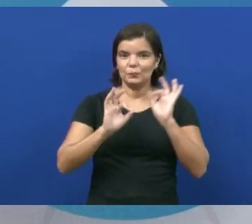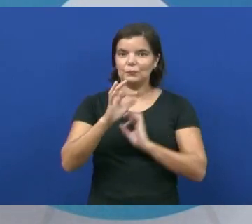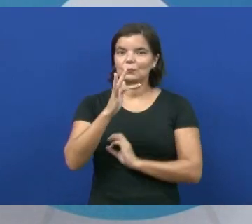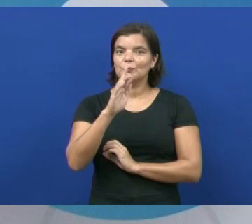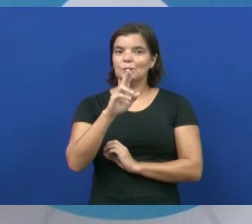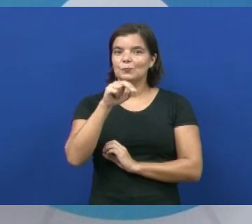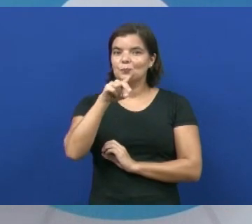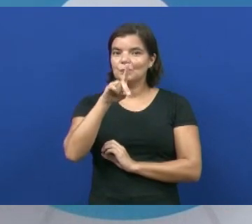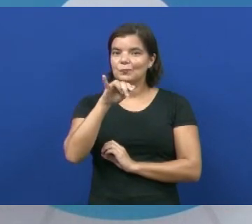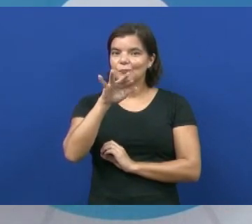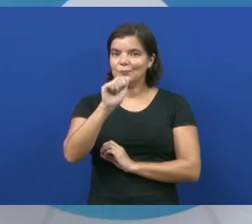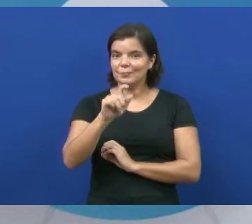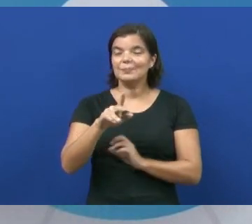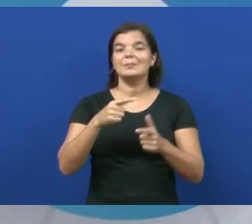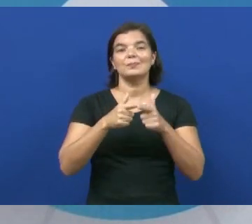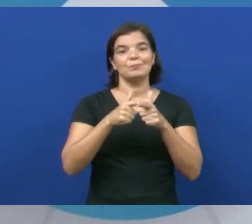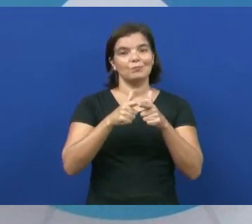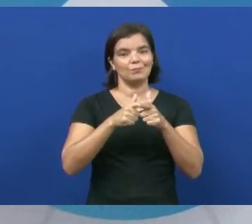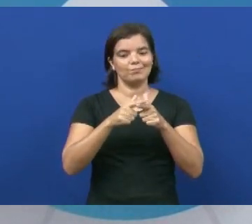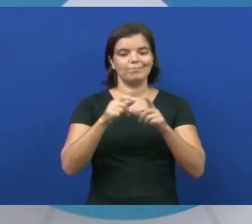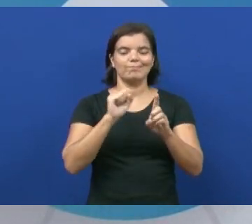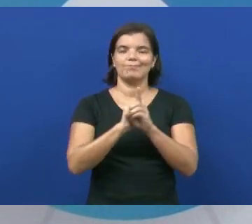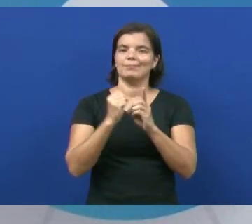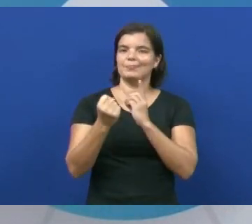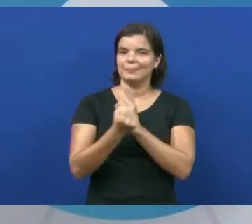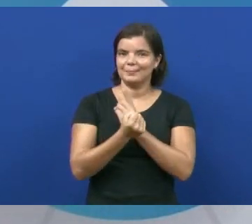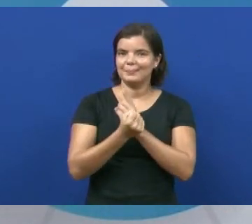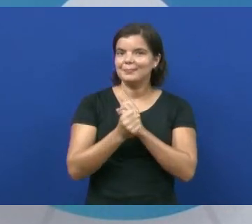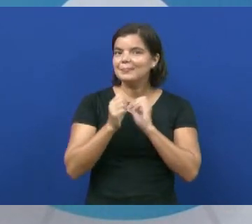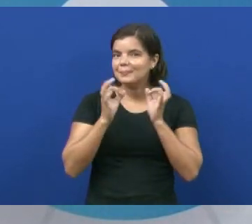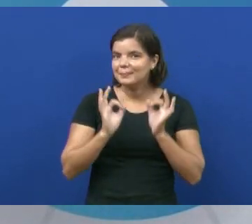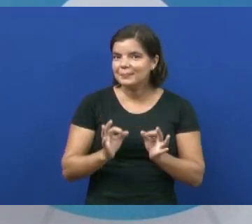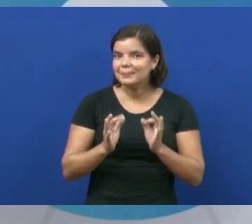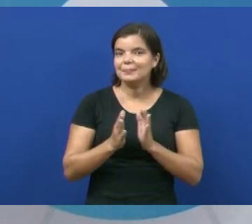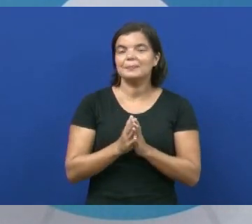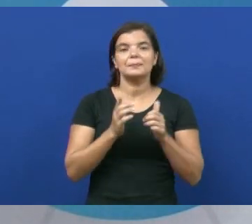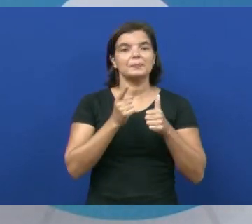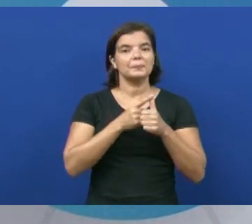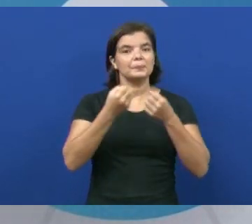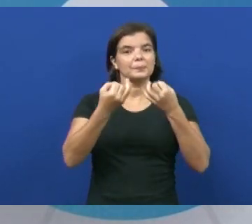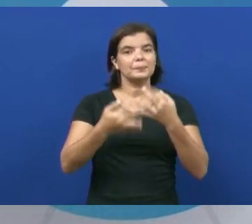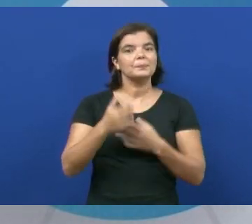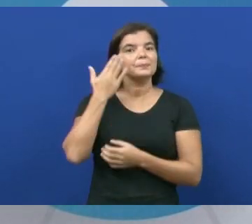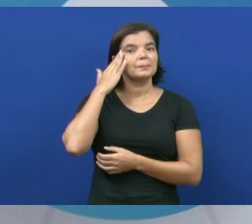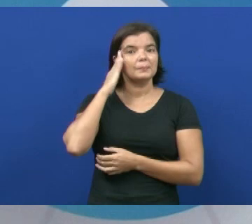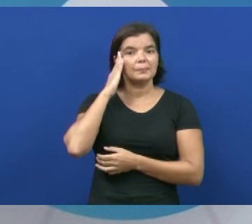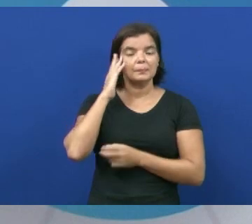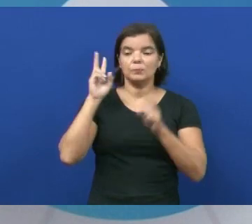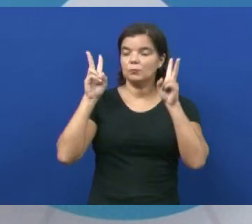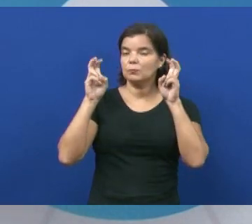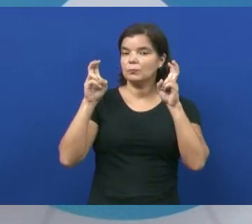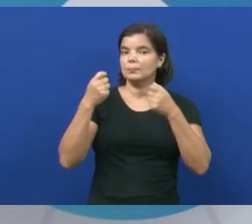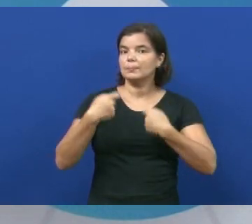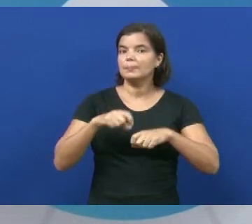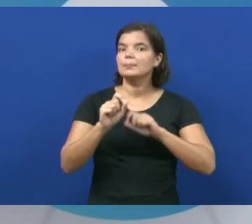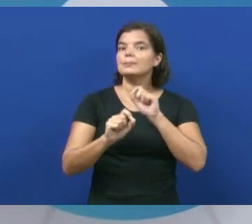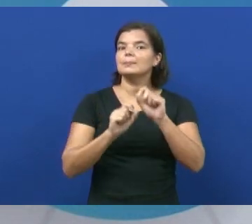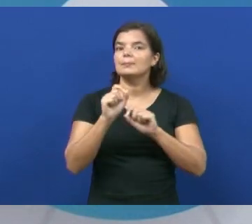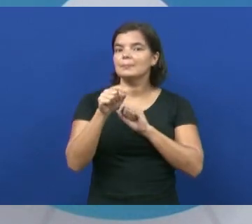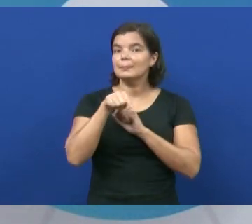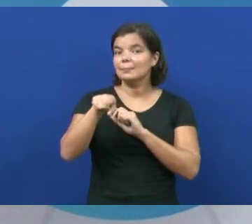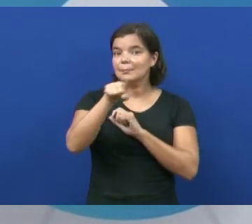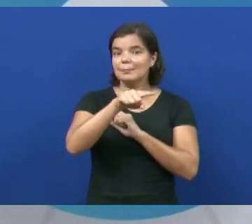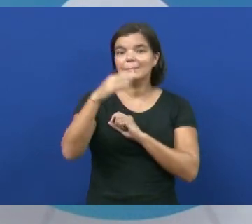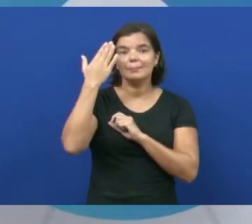Brasileira e suas consequências sociais, certo? Primeiramente, para compreender esse tema, é necessário que